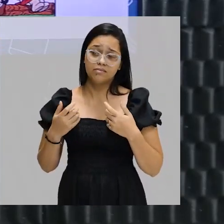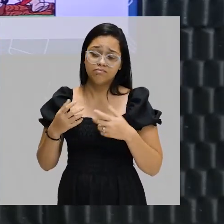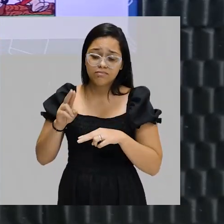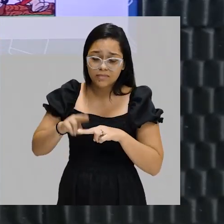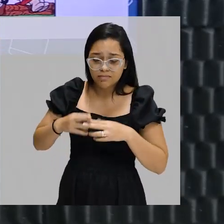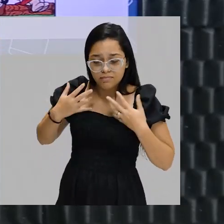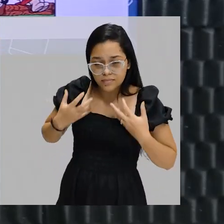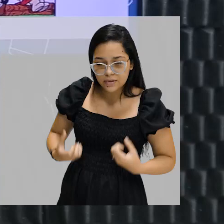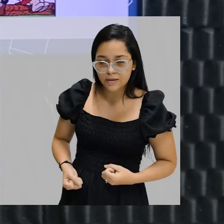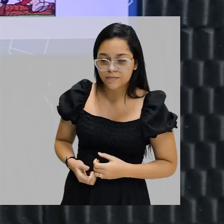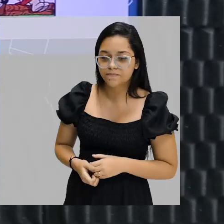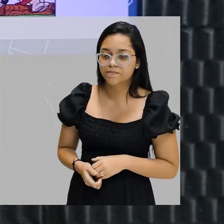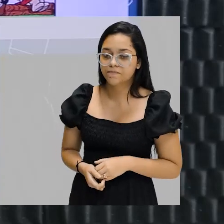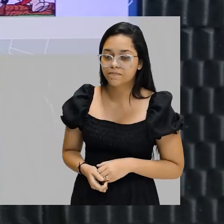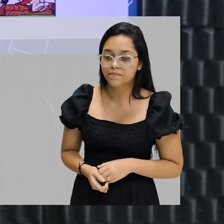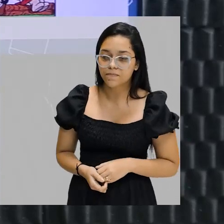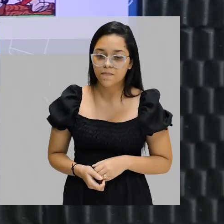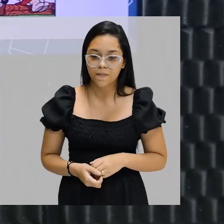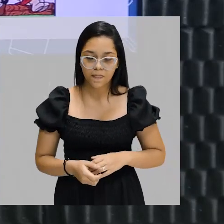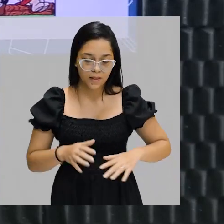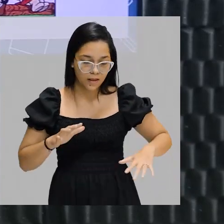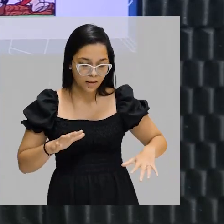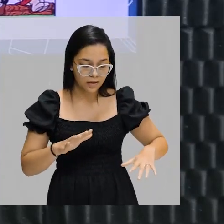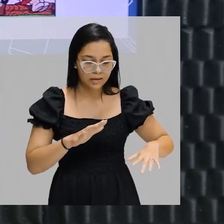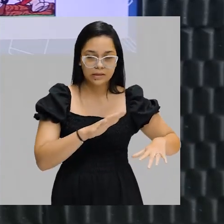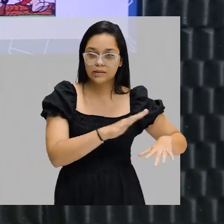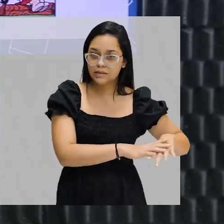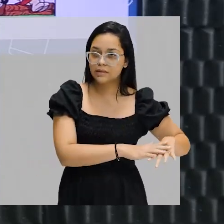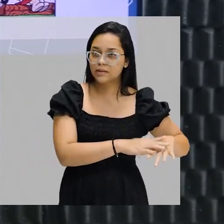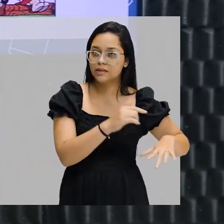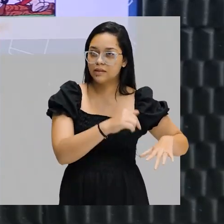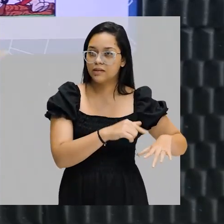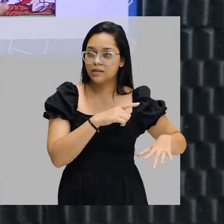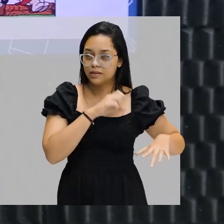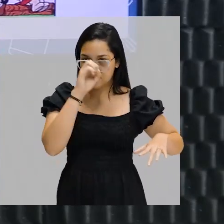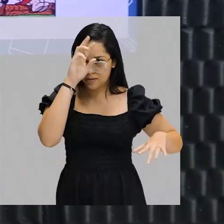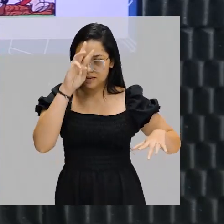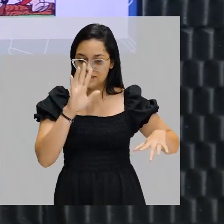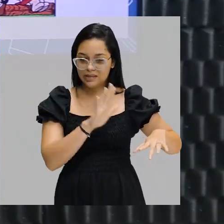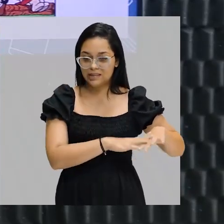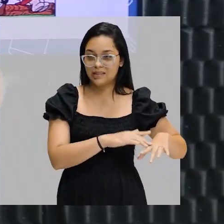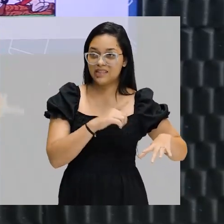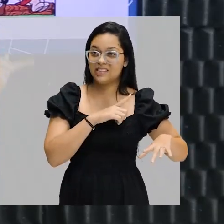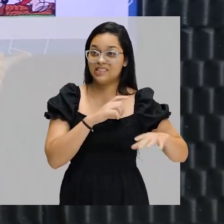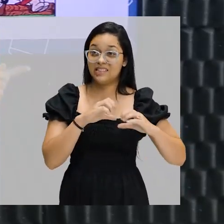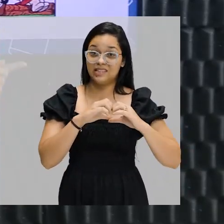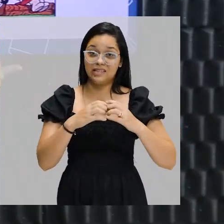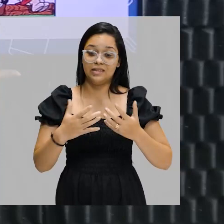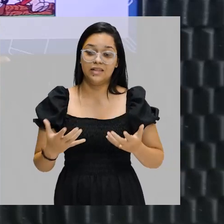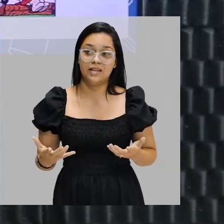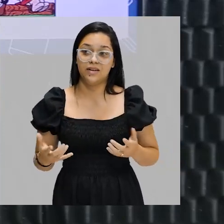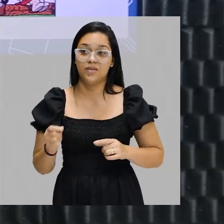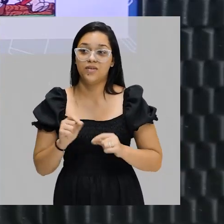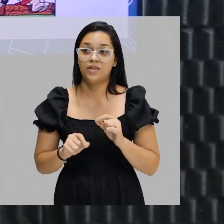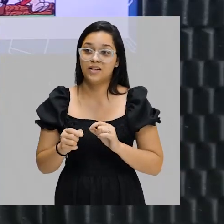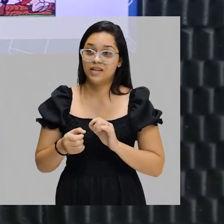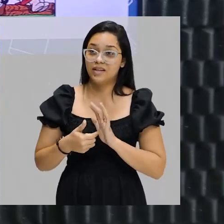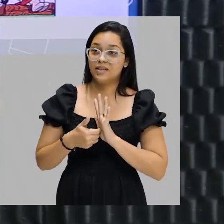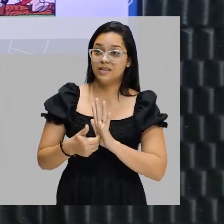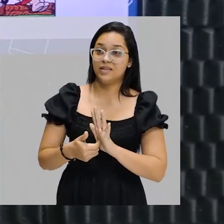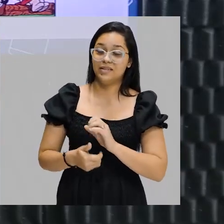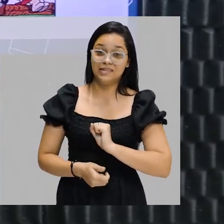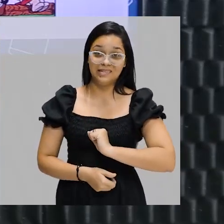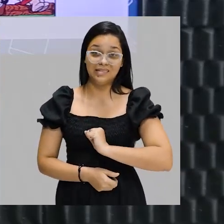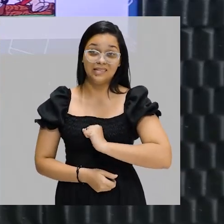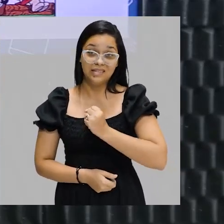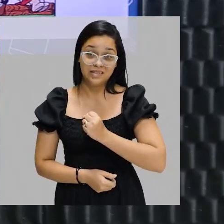fôlego aí ó ele tocou sem querer na mão da da Mônica né o Cebolinha e Mônica tem uma paixão aí expressa pelo